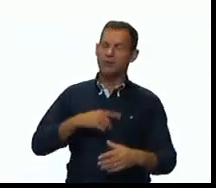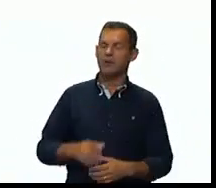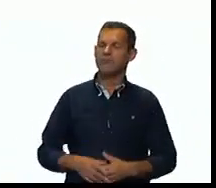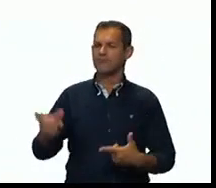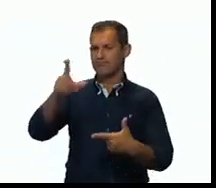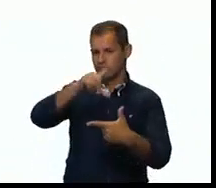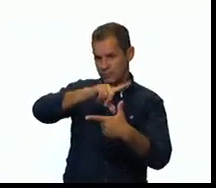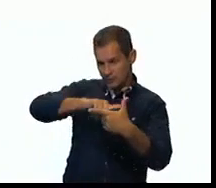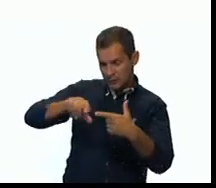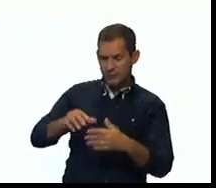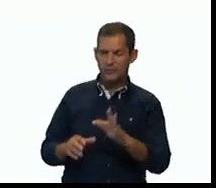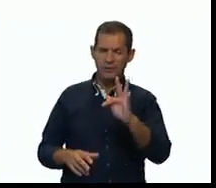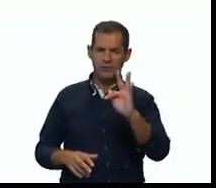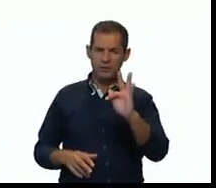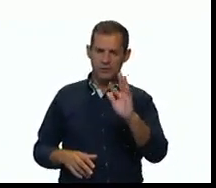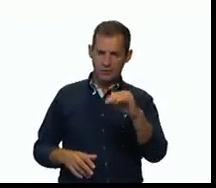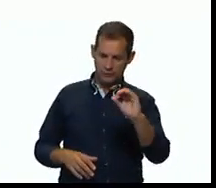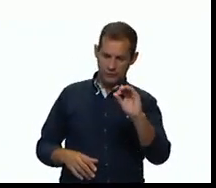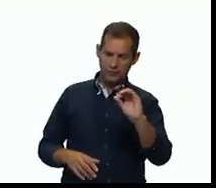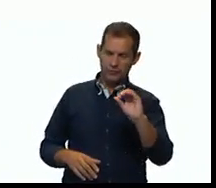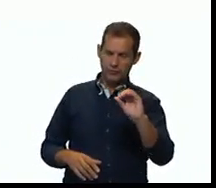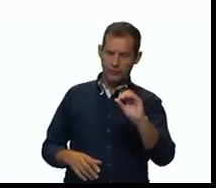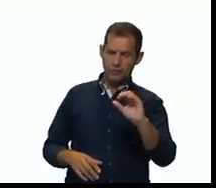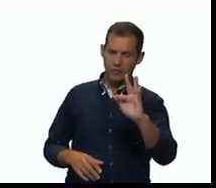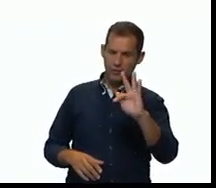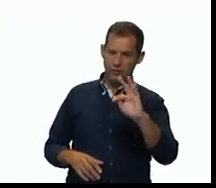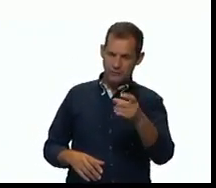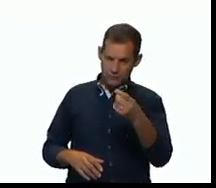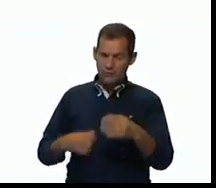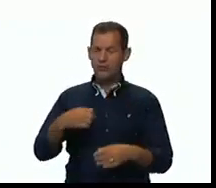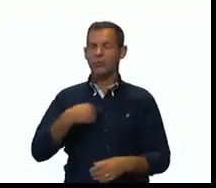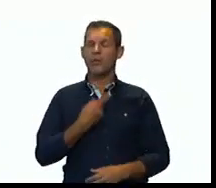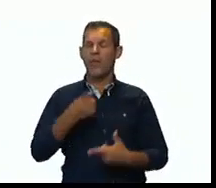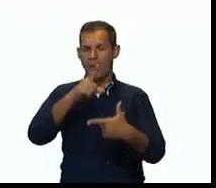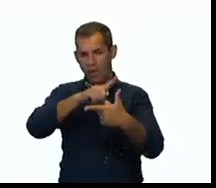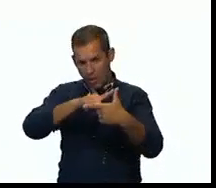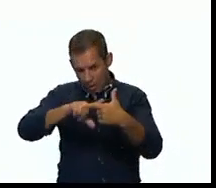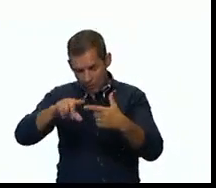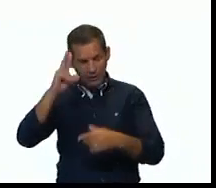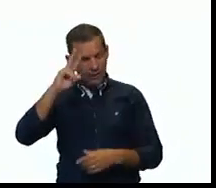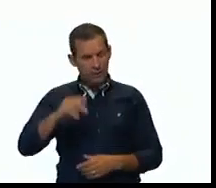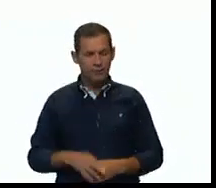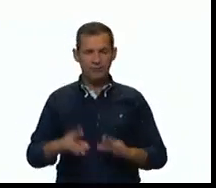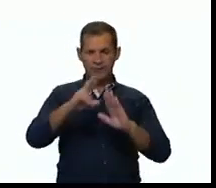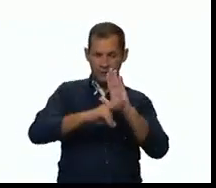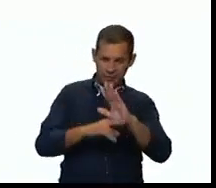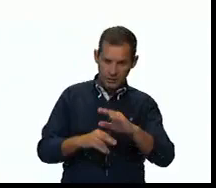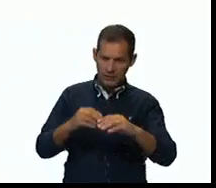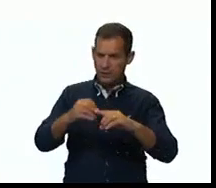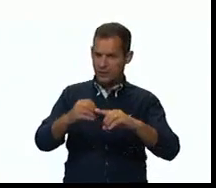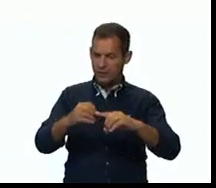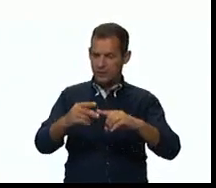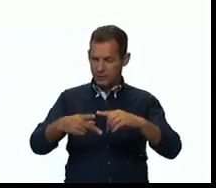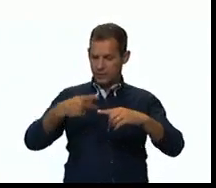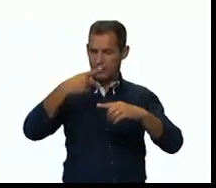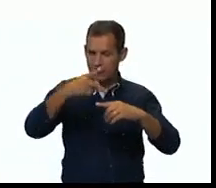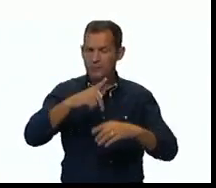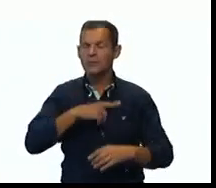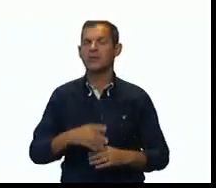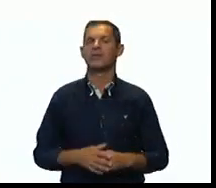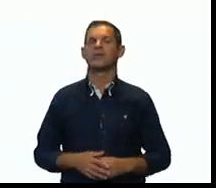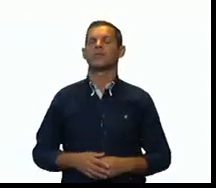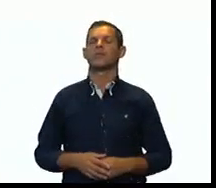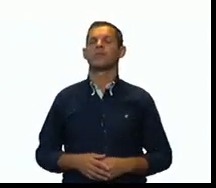derivar essa função f de x. Então, quando a gente deriva, lembre-se lá da regra da potência da derivada. Se nós